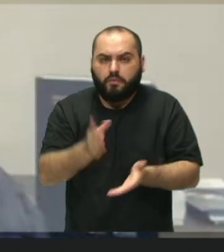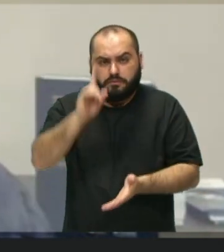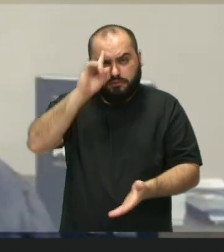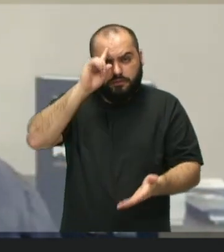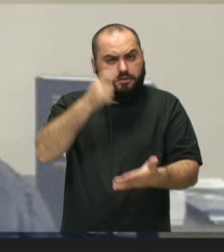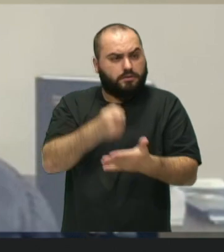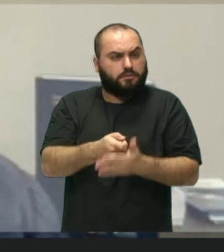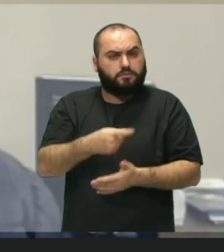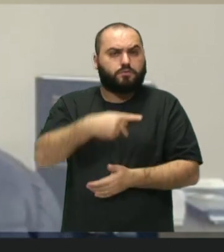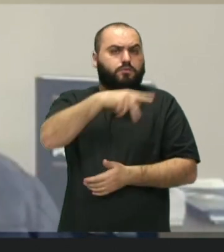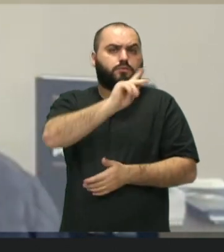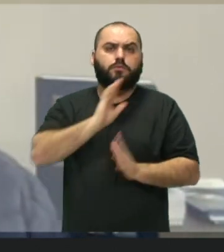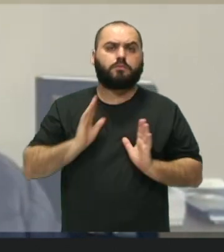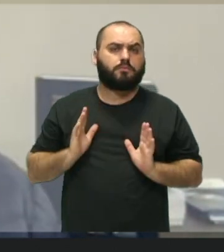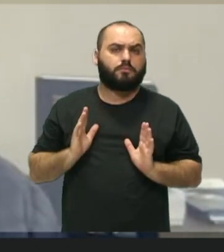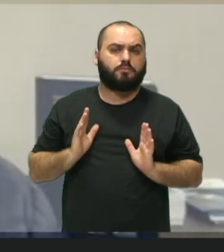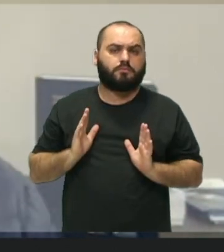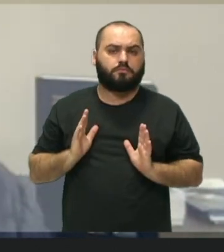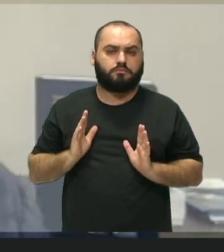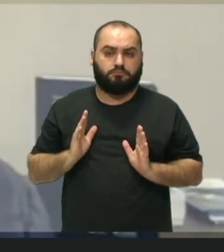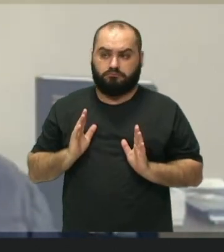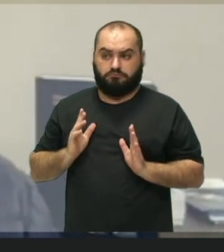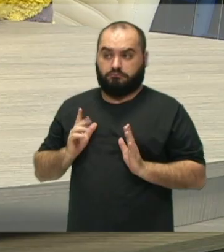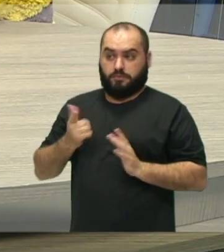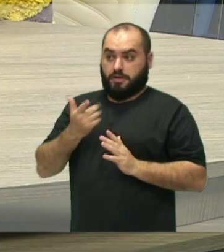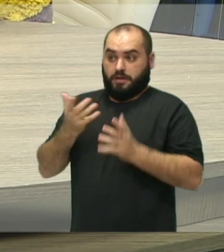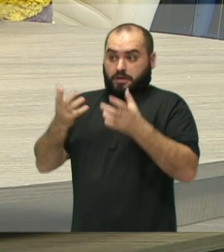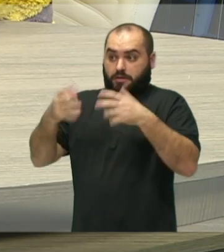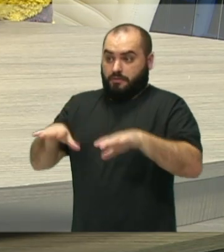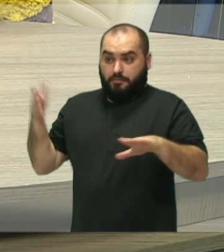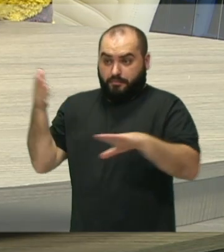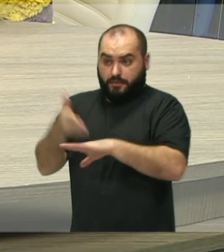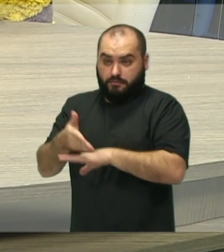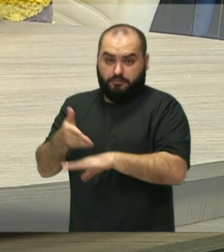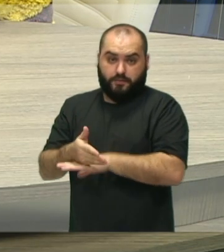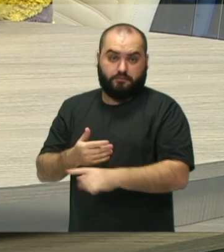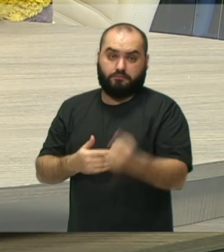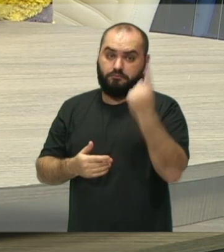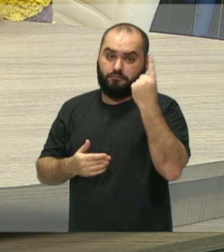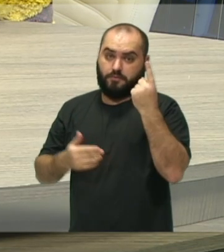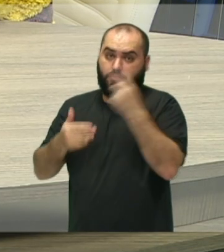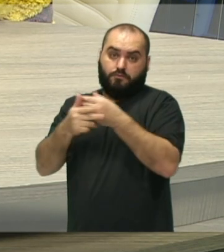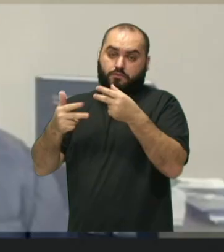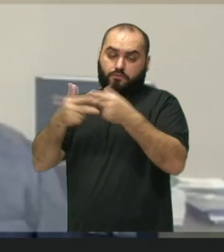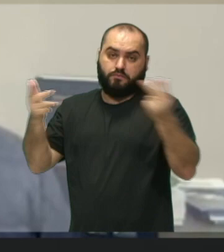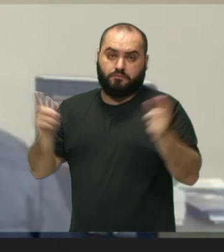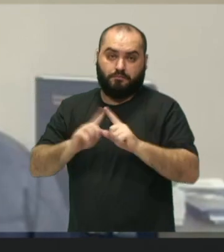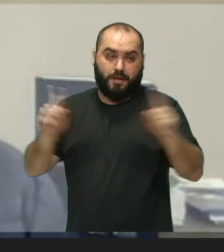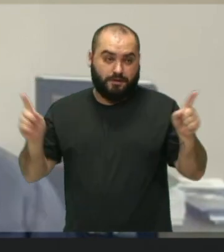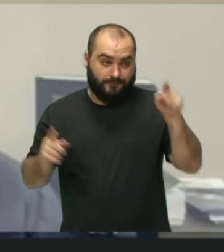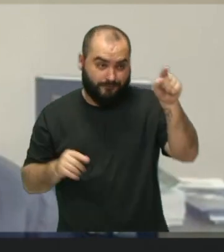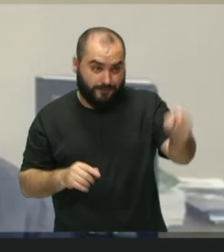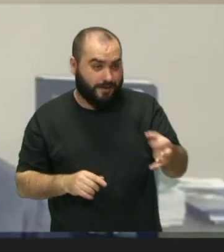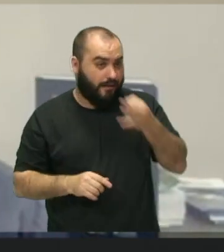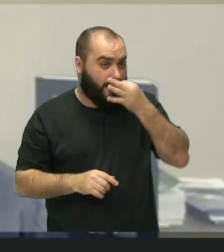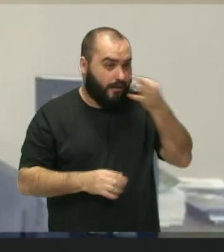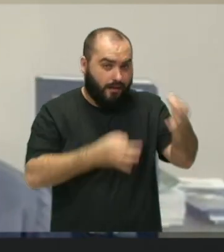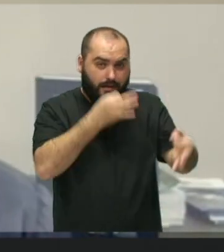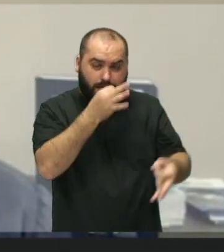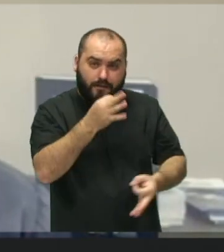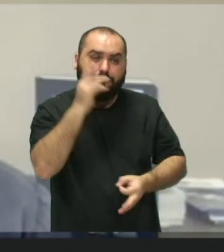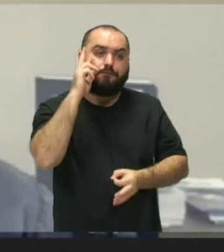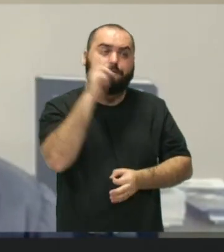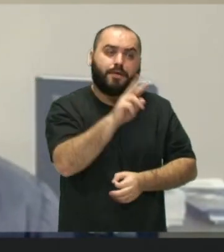simplesmente sua? Então, não participar é uma coisa. Agora, você poder ter a opção de ver o que está acontecendo